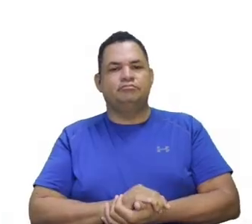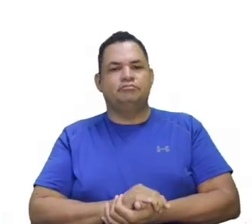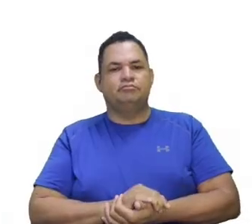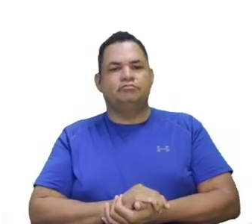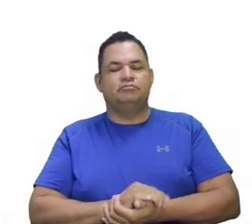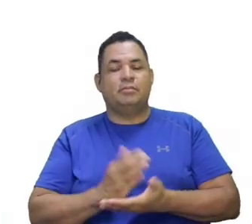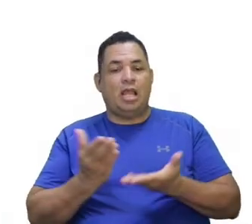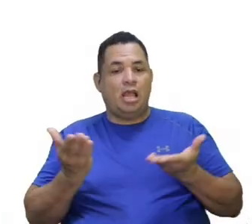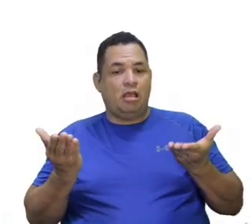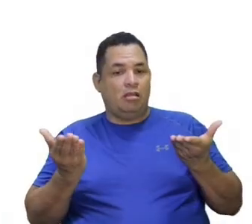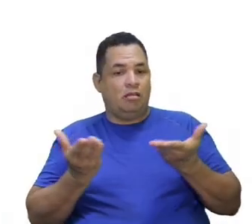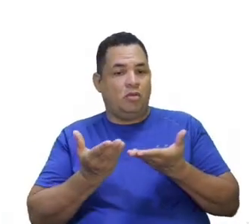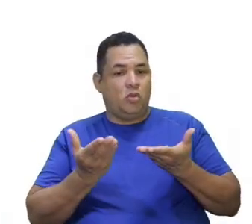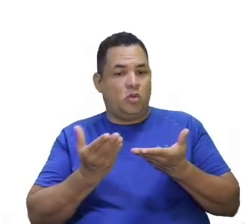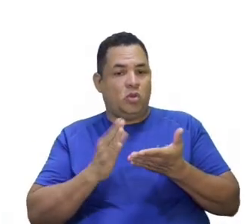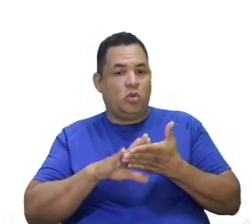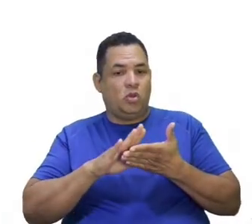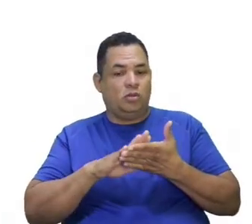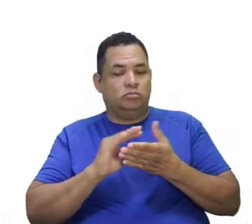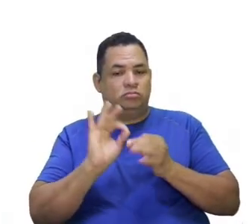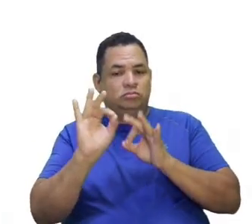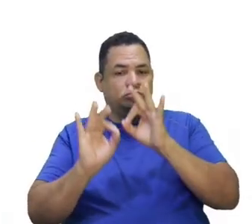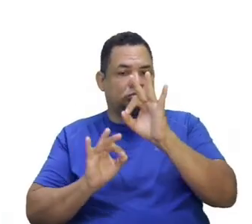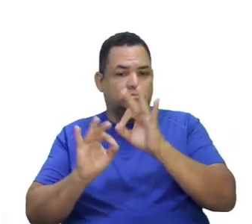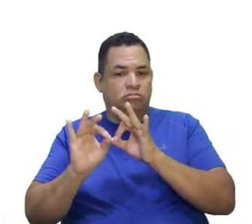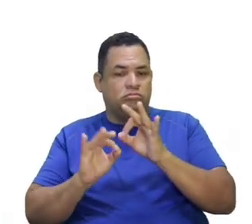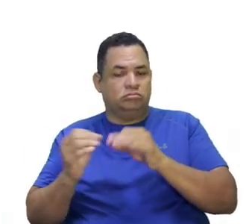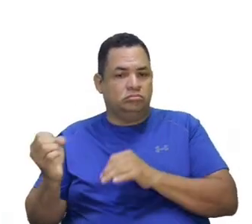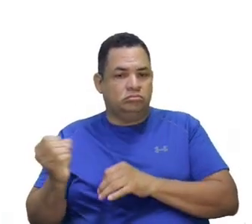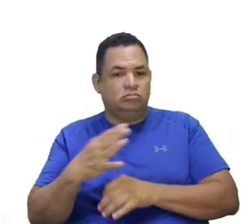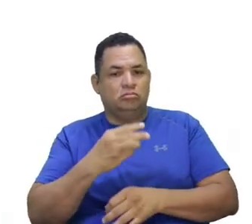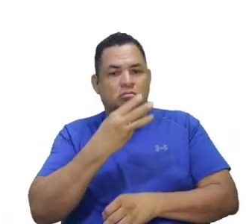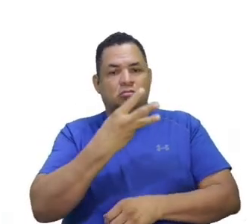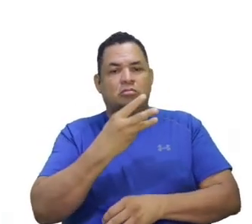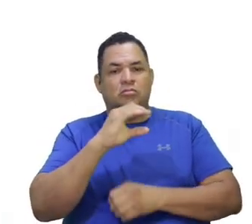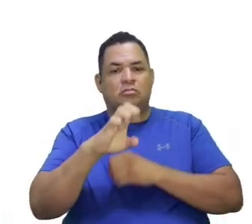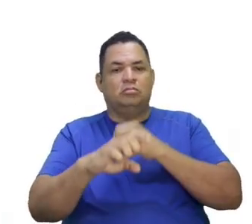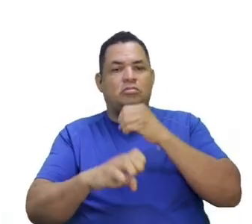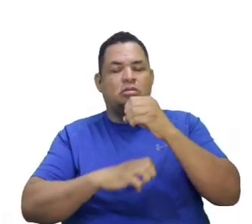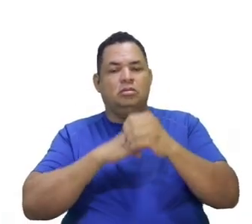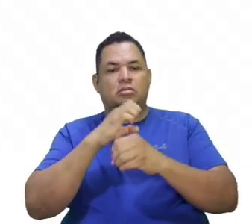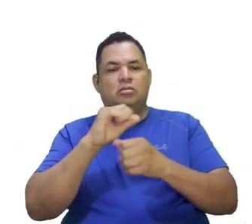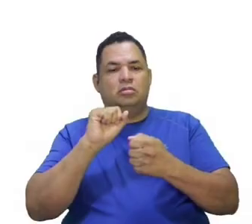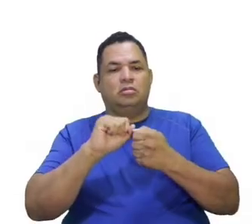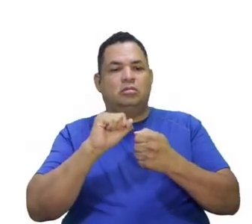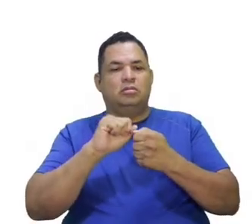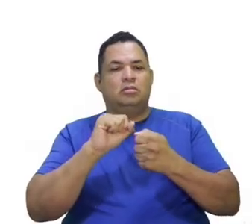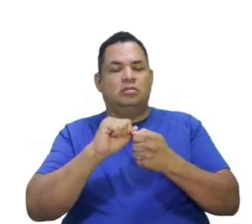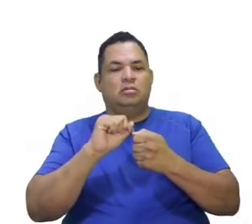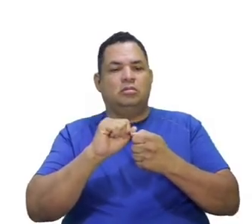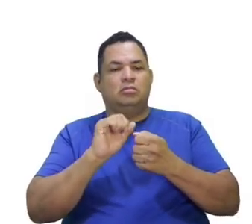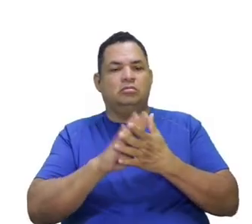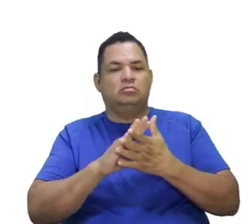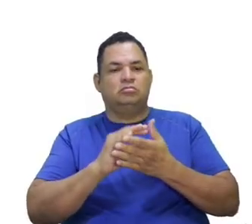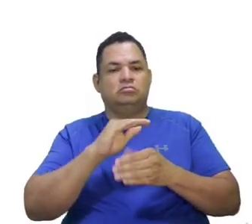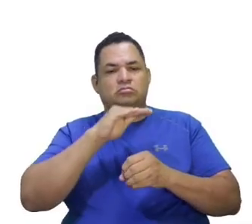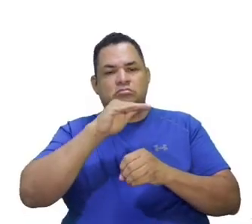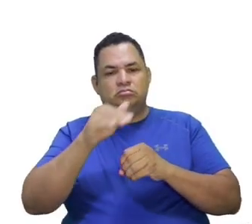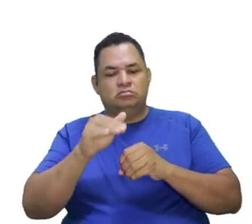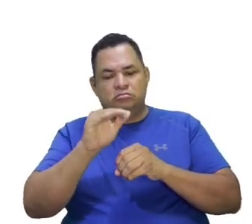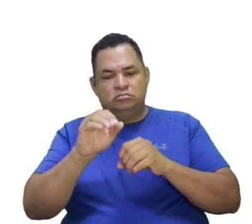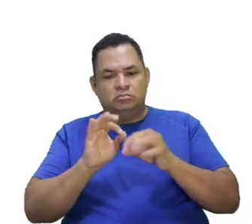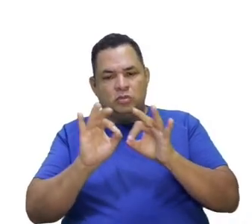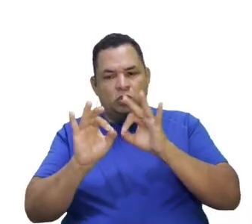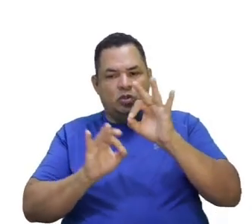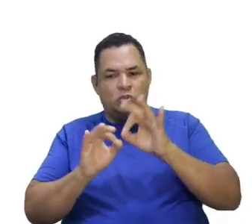elétrons. Agora essa redistribuição aqui são 3 elétrons. Então eu faço a distribuição normal do meu átomo